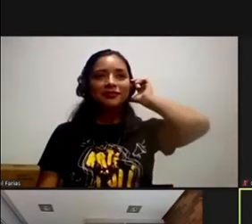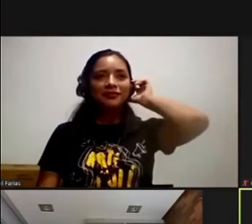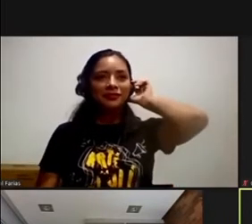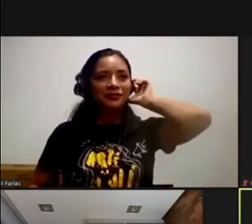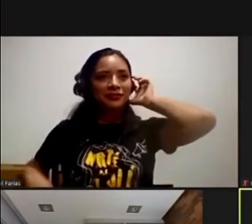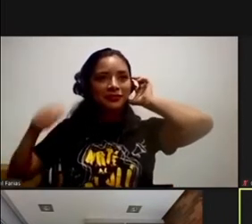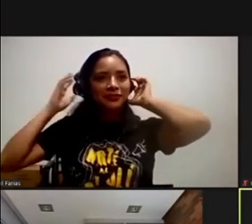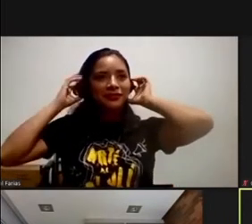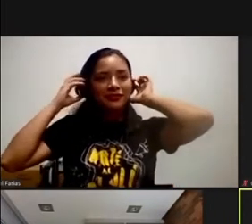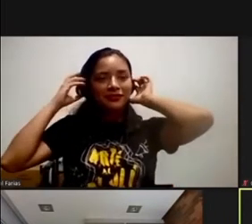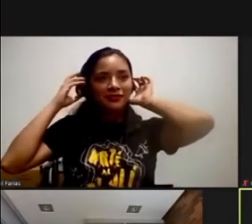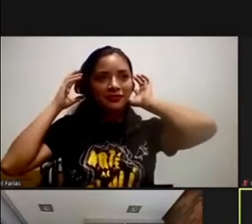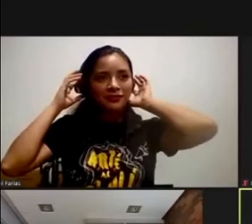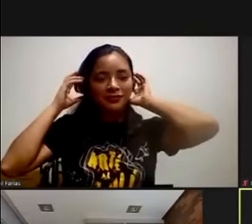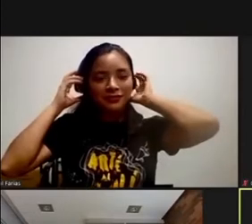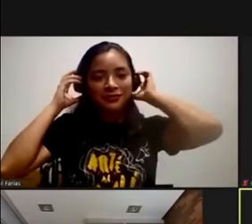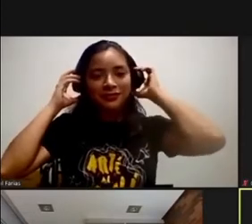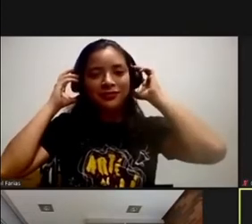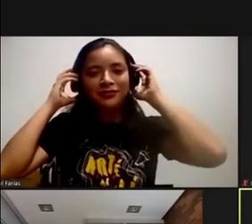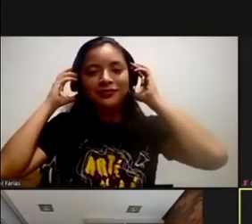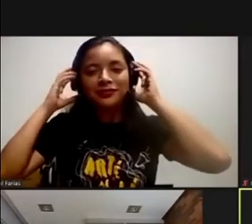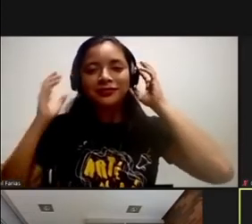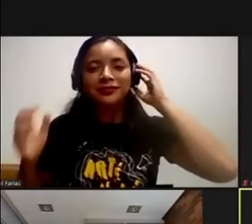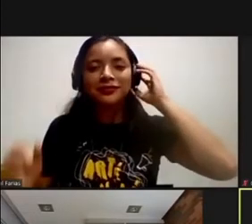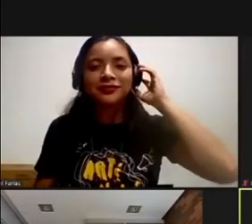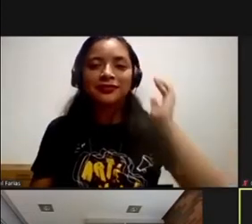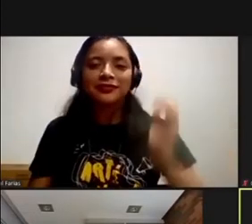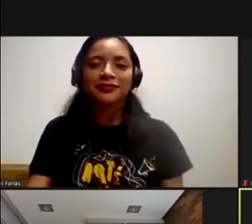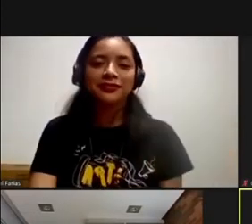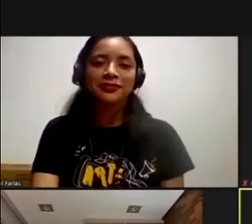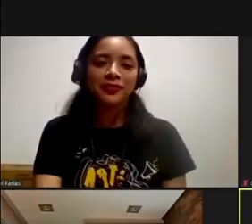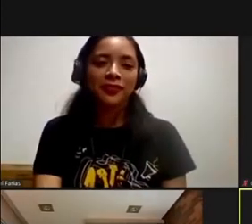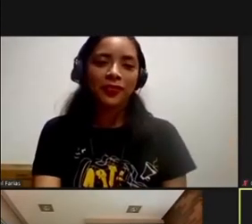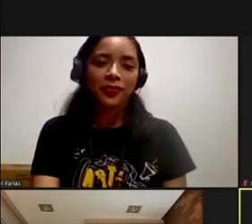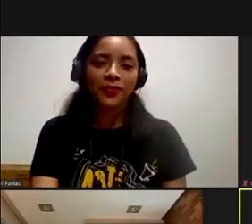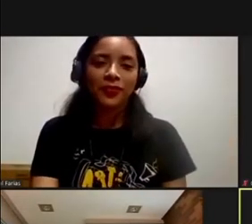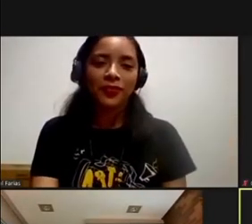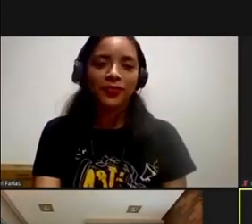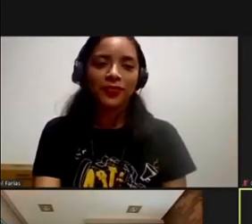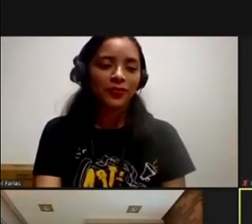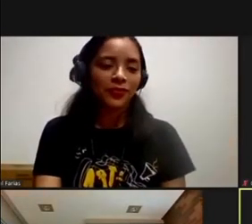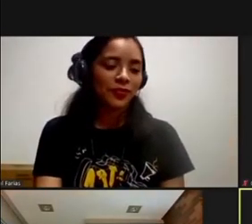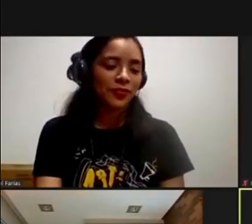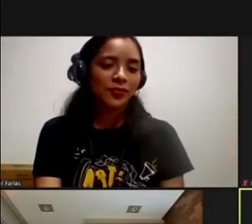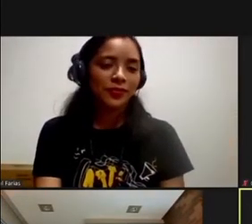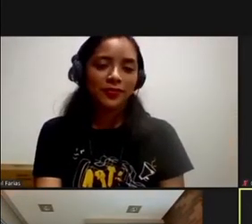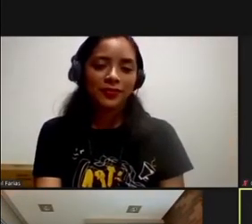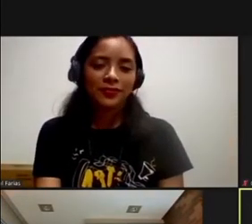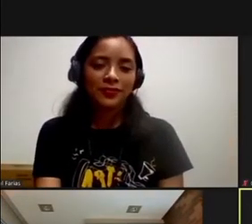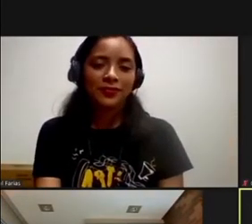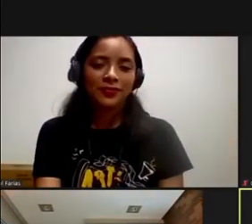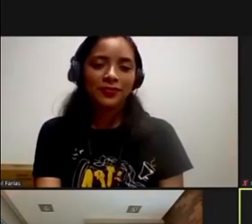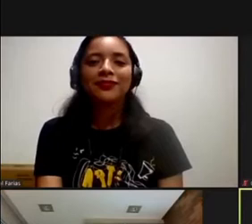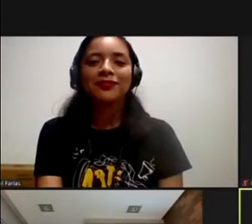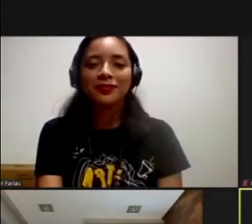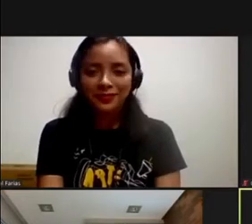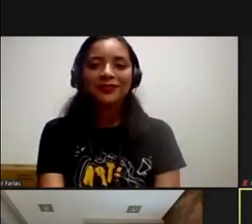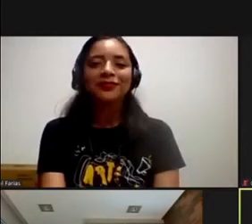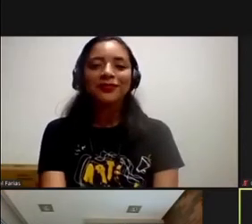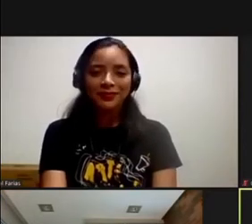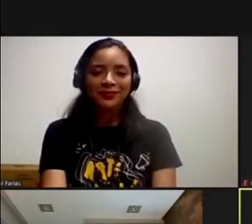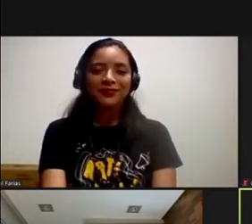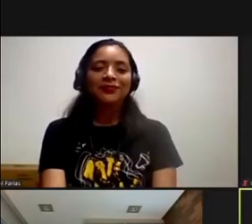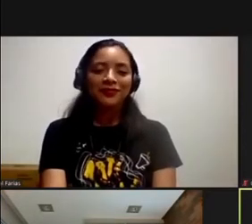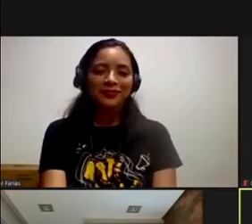nacional, congressos assim enormes, nós conseguimos fazer no Brasil afora, e o Maranhão sempre foi uma ótima referência desses congressos. Então,